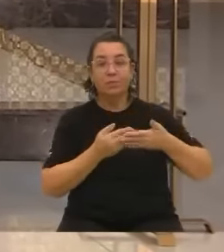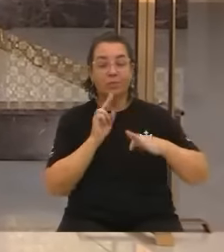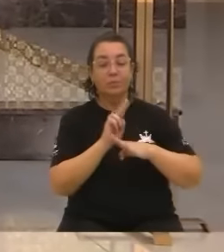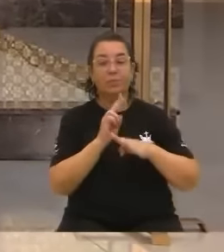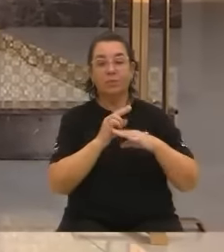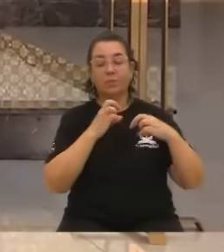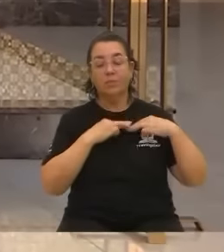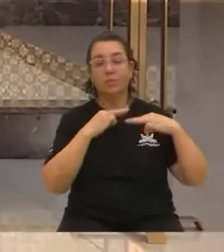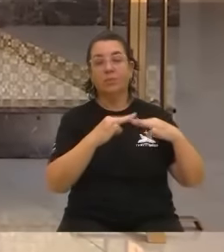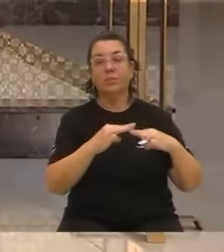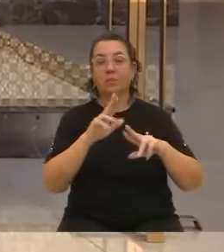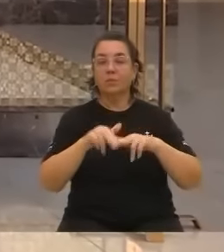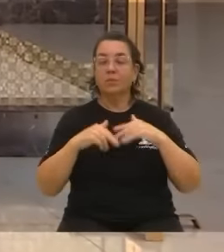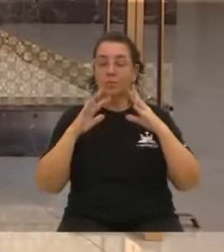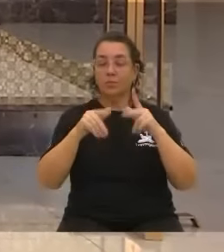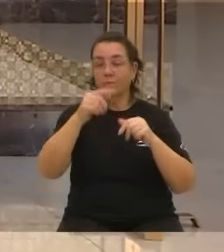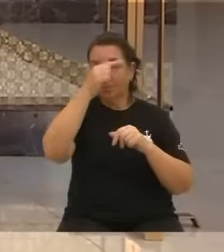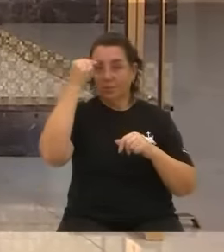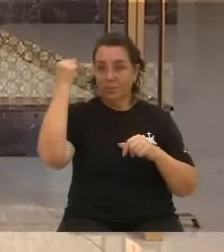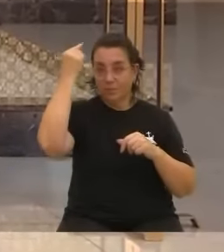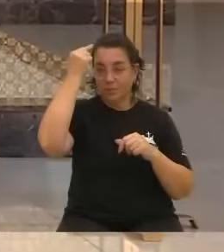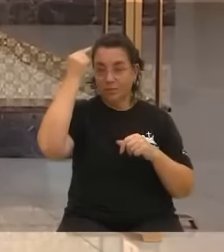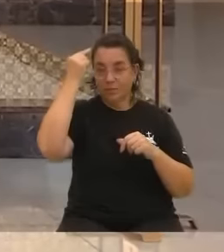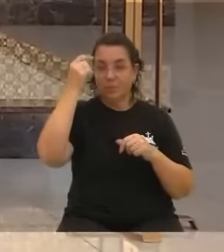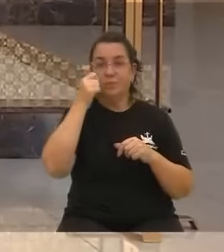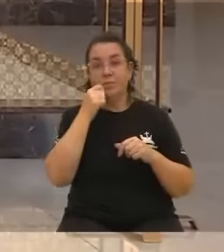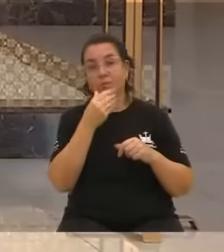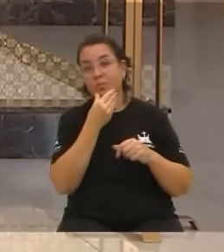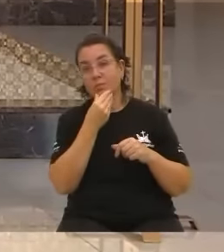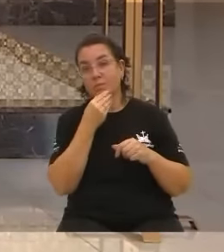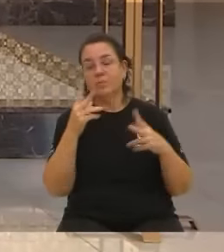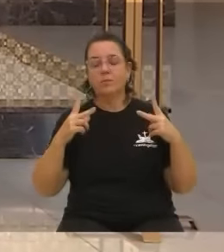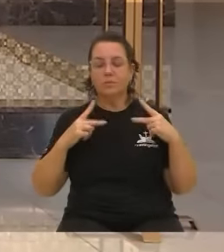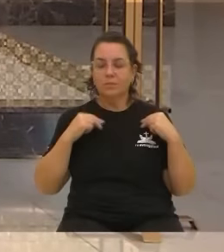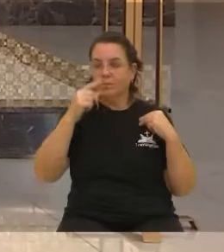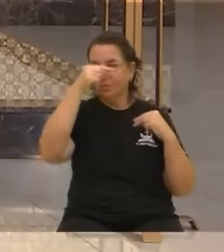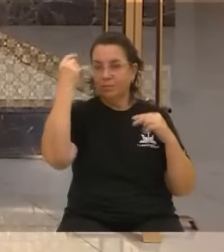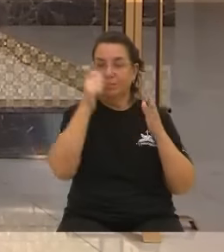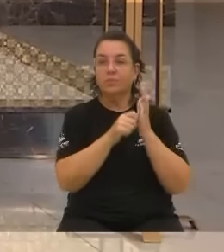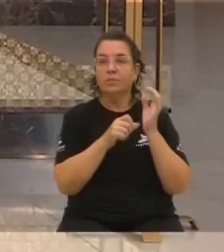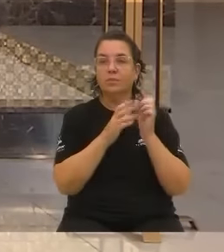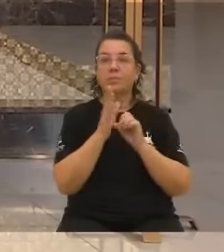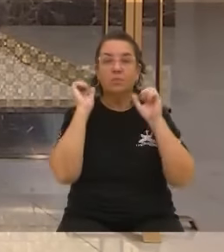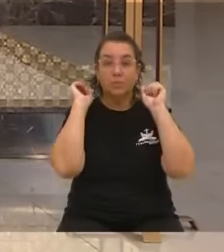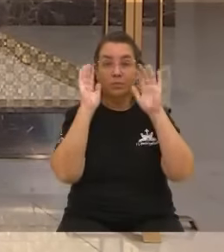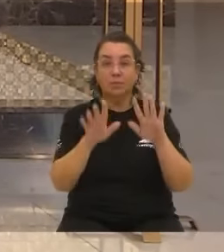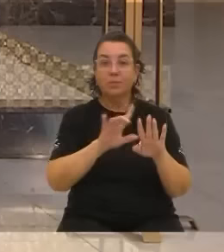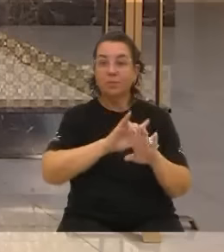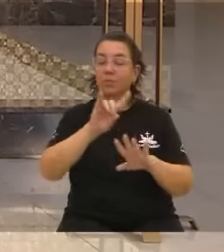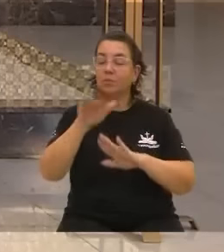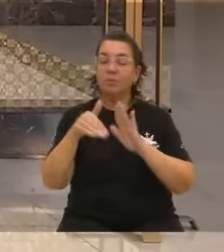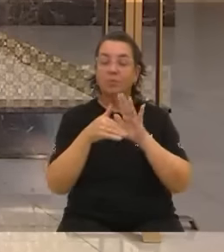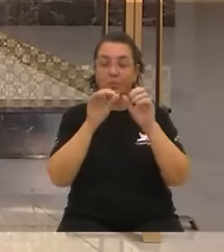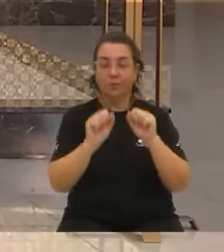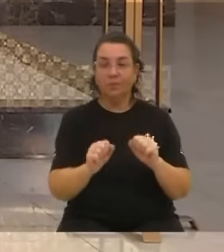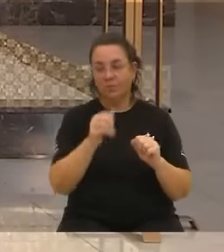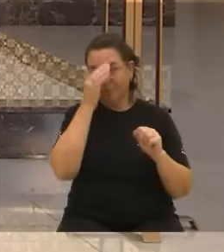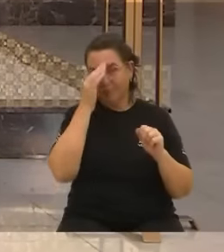por intercessão de todos os santos e santas, pelos méritos das santas chagas, abençoe-vos Deus